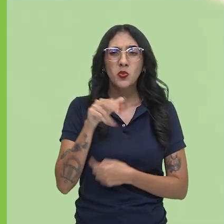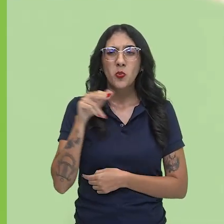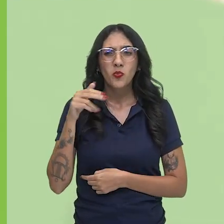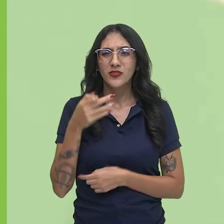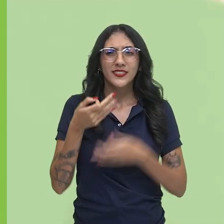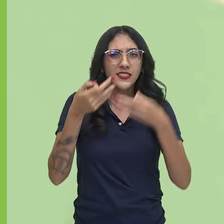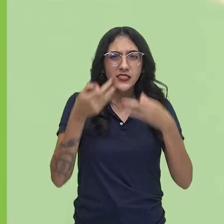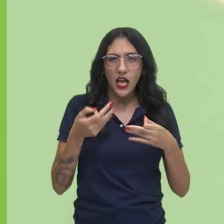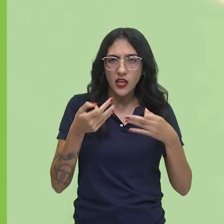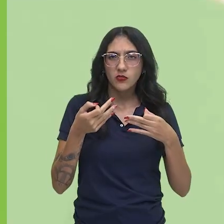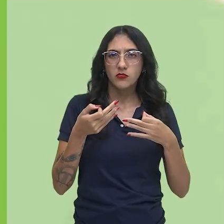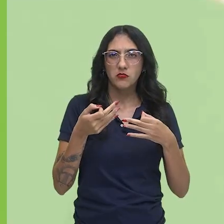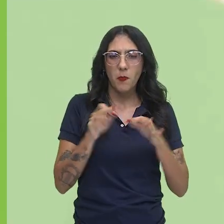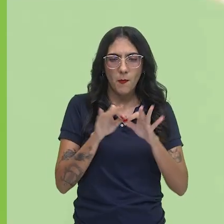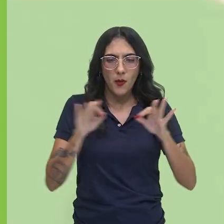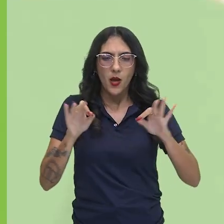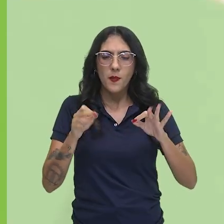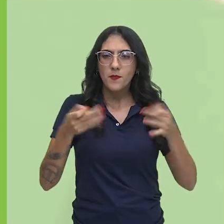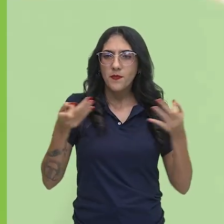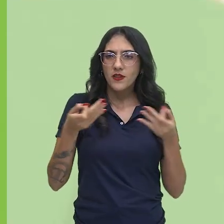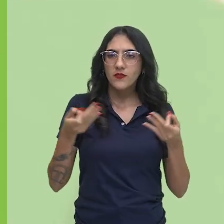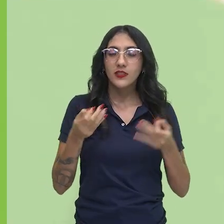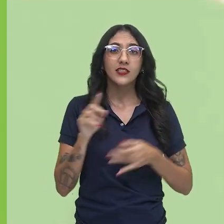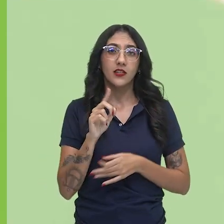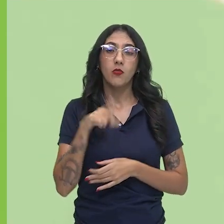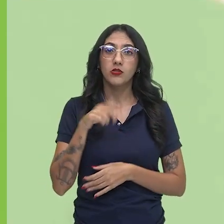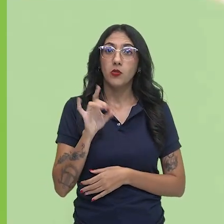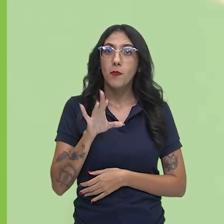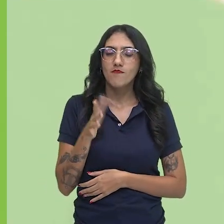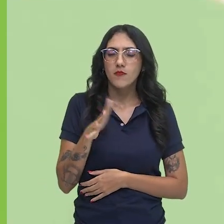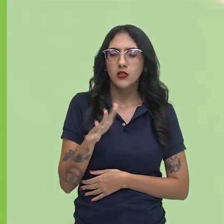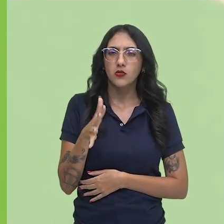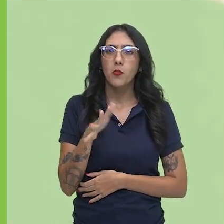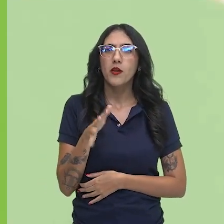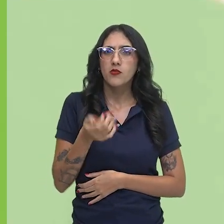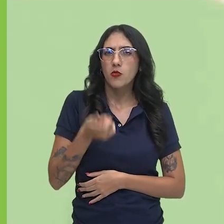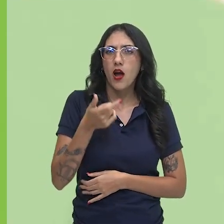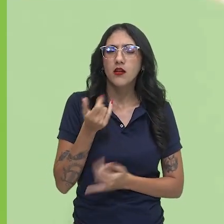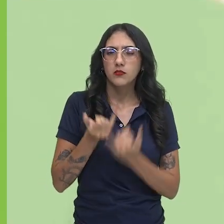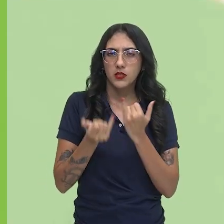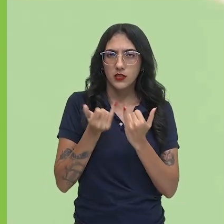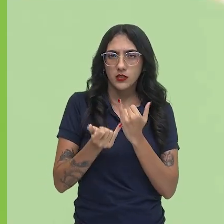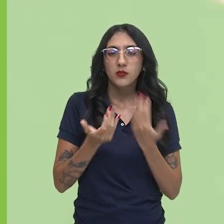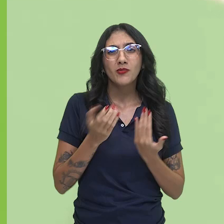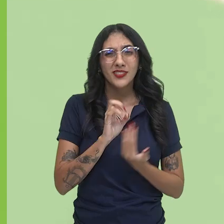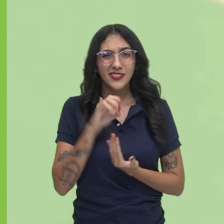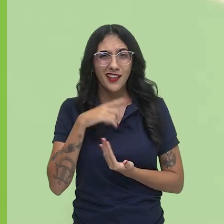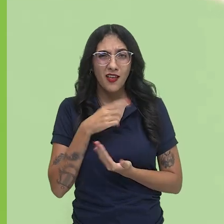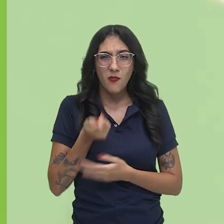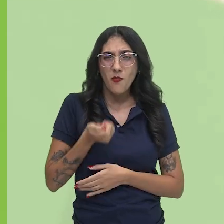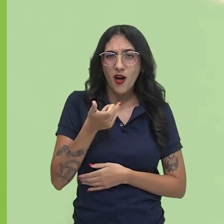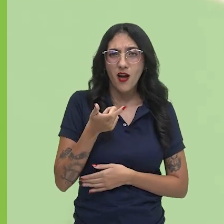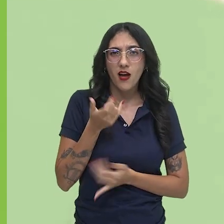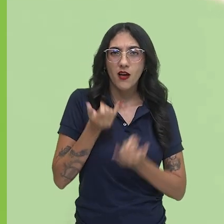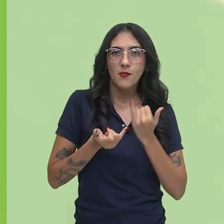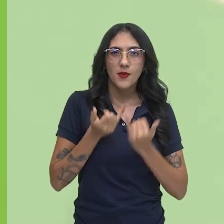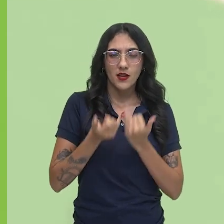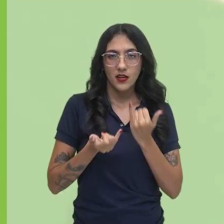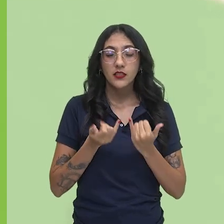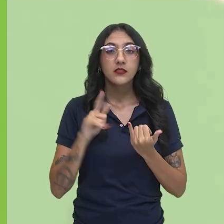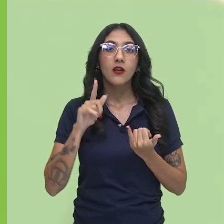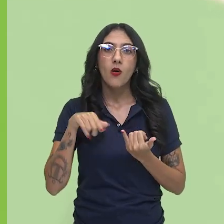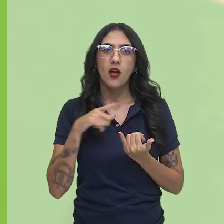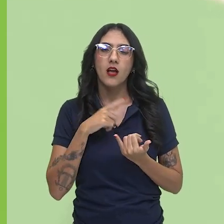medida precisa. Você vai ter uma medida estimada. E aí, como é uma medida estimada, vai existir lá